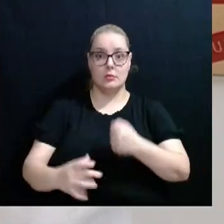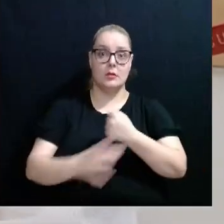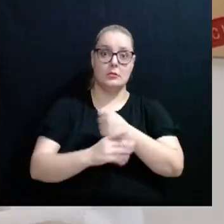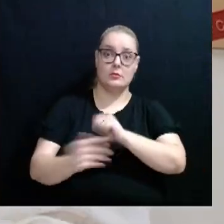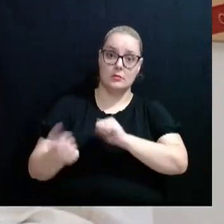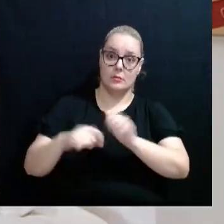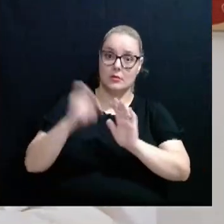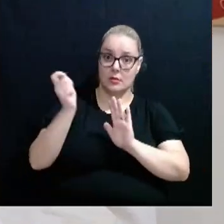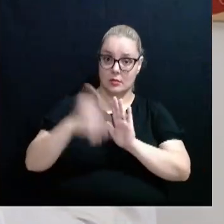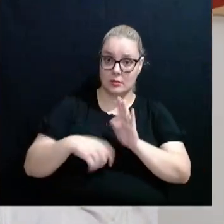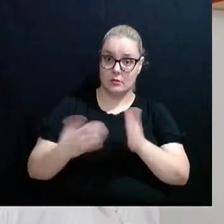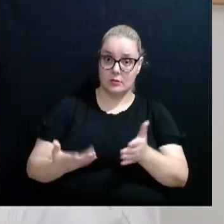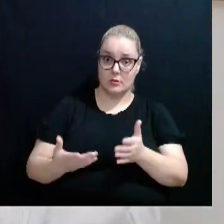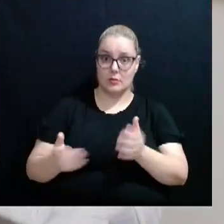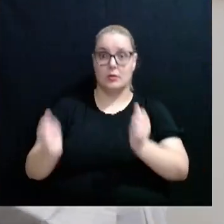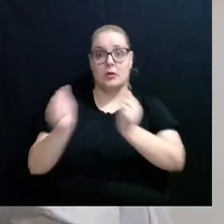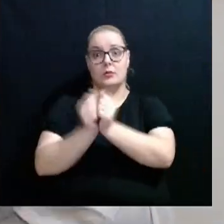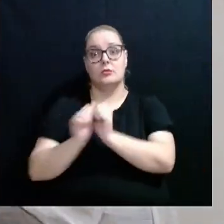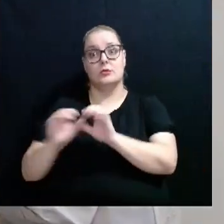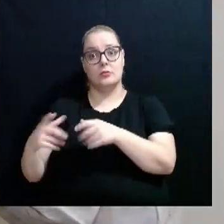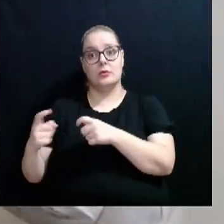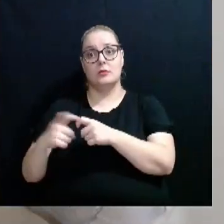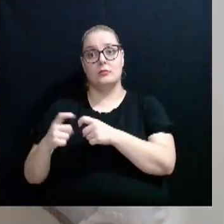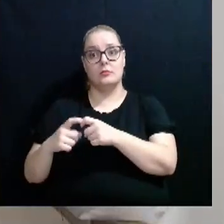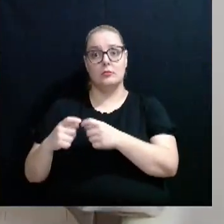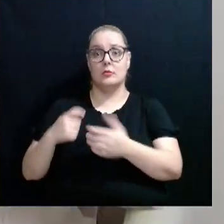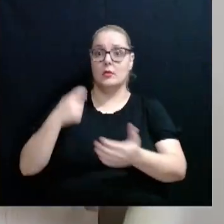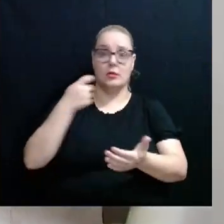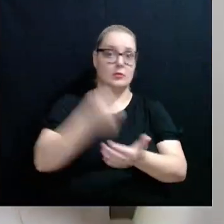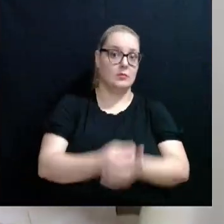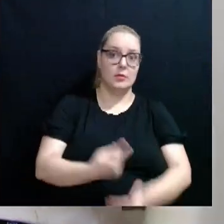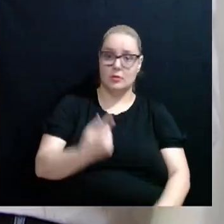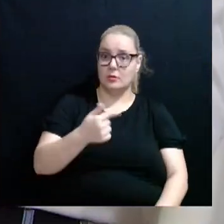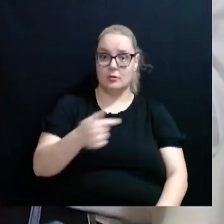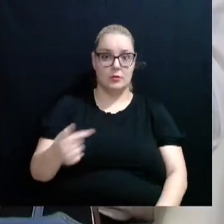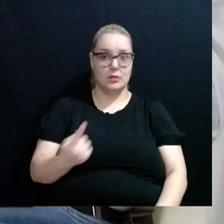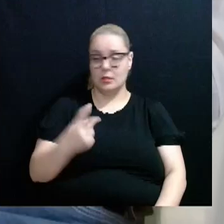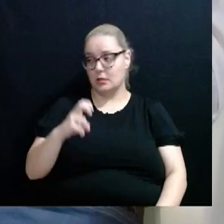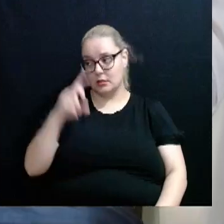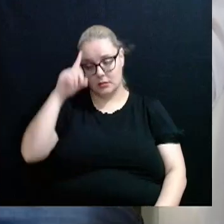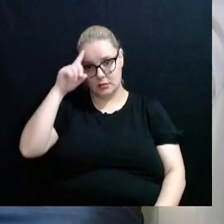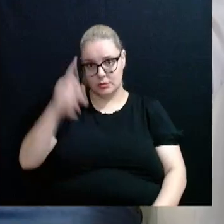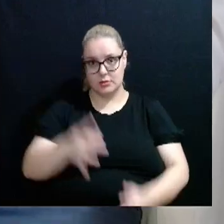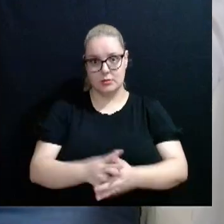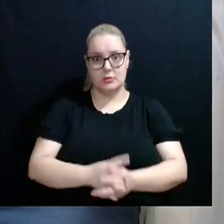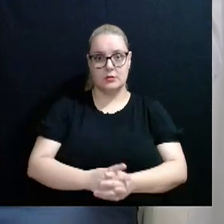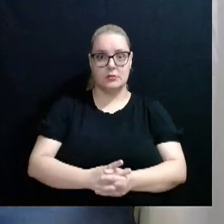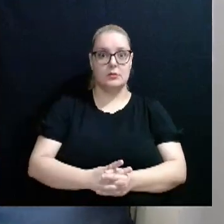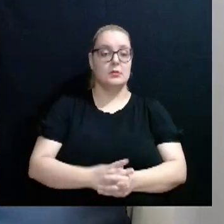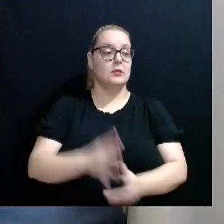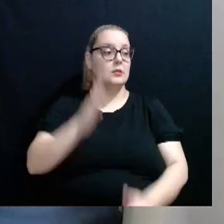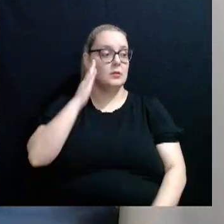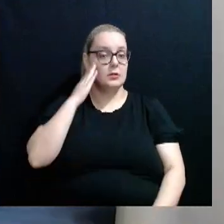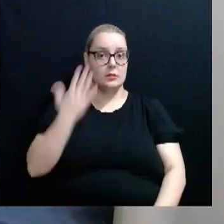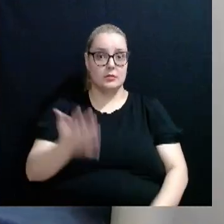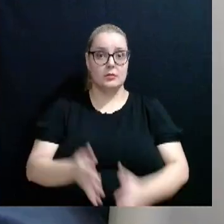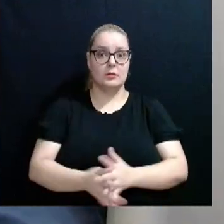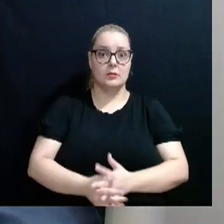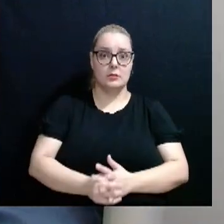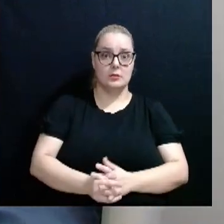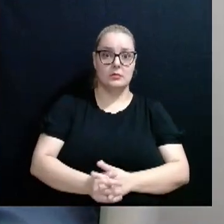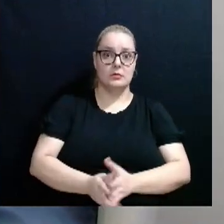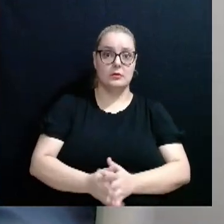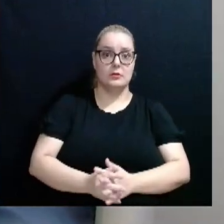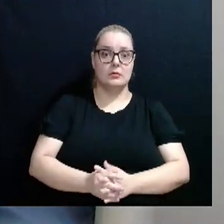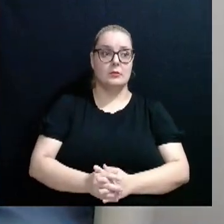com a junta médica dela e te paga em questão de 1 semana a 15 dias. Entendi, então. Então, são mais nesses casos de